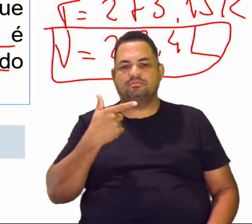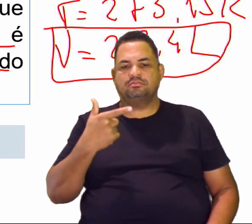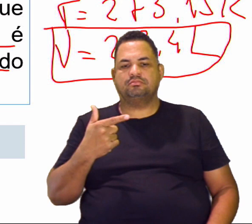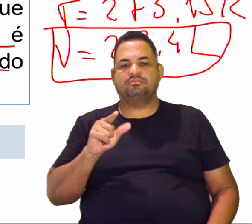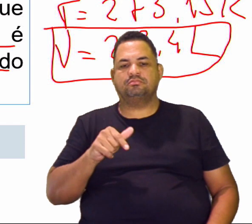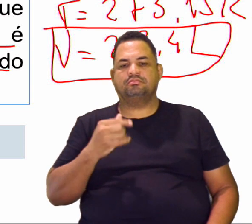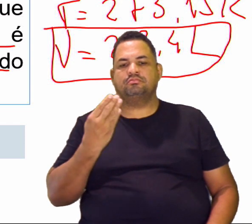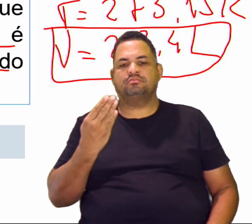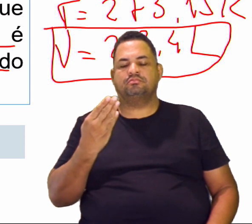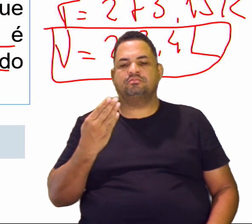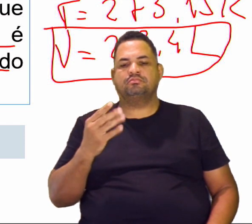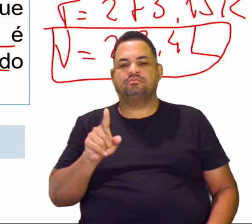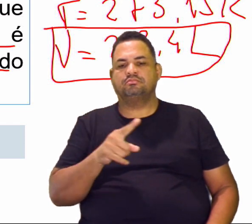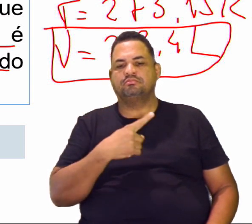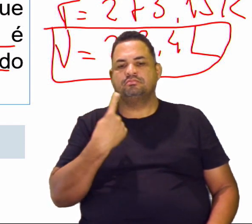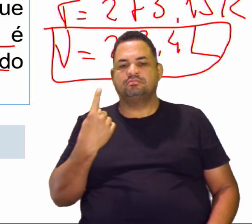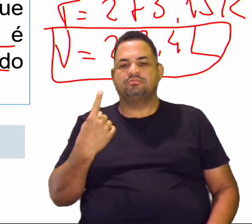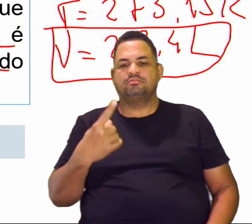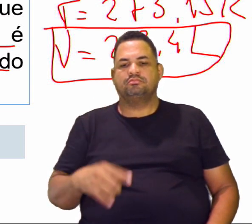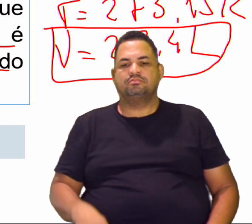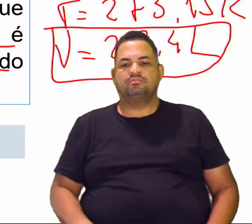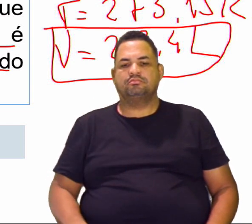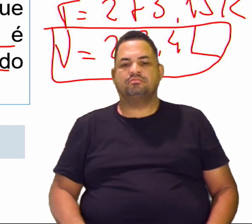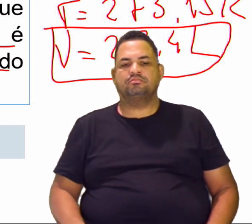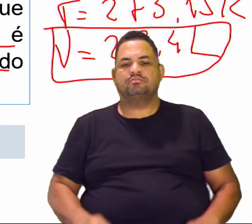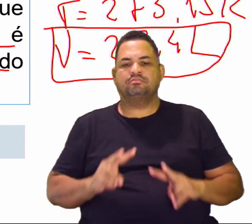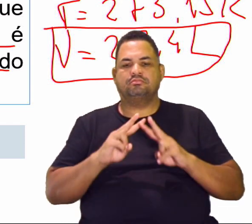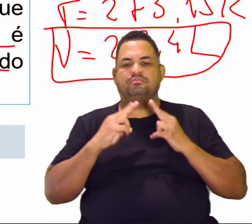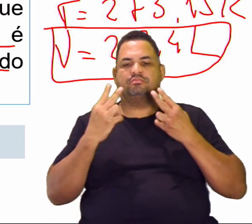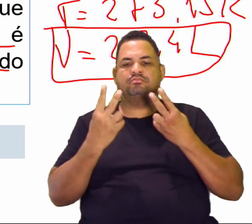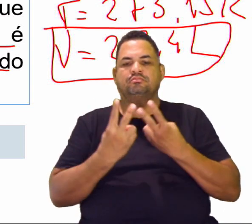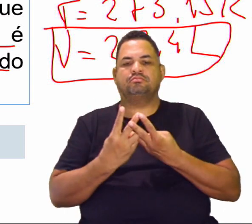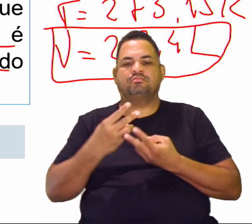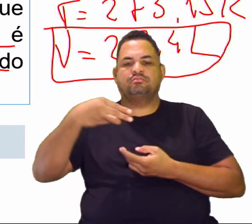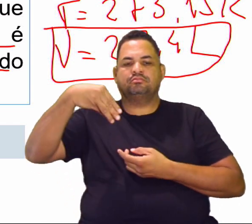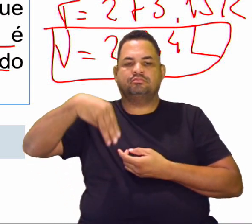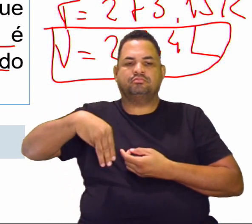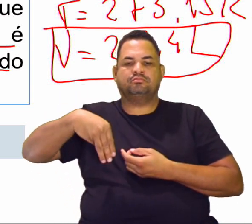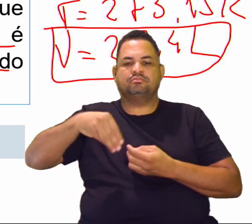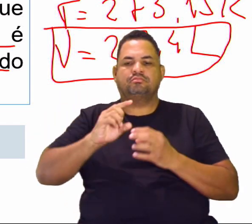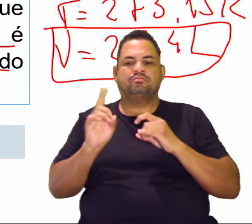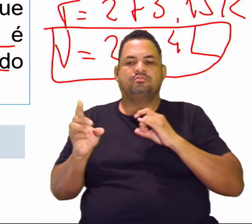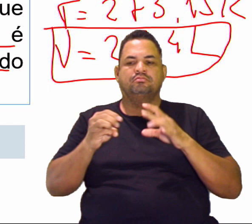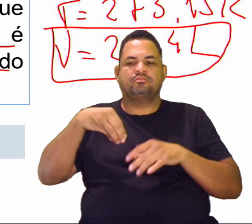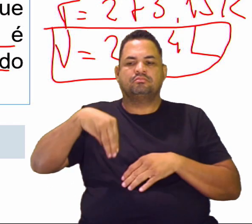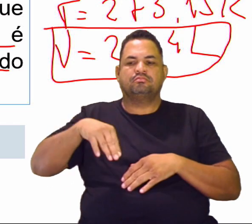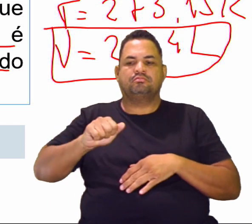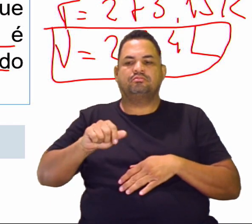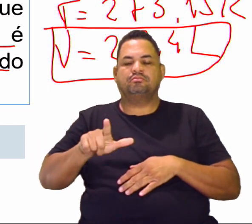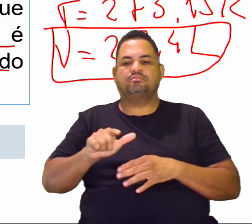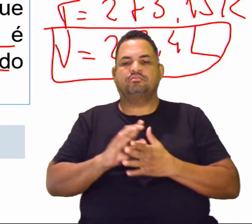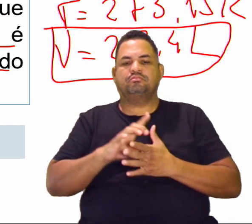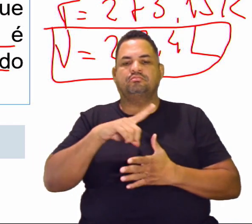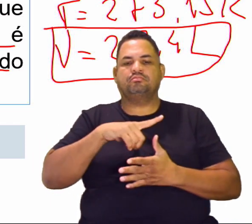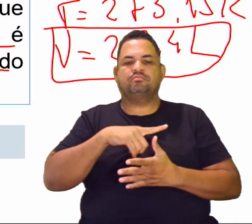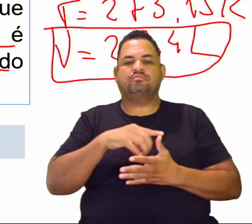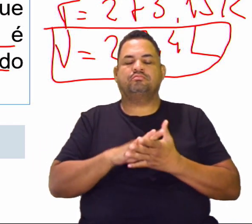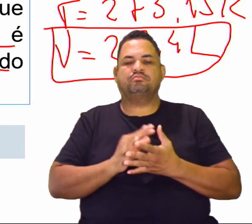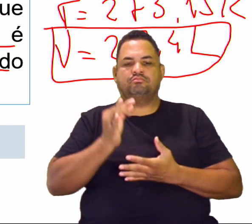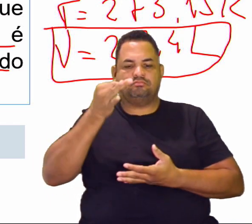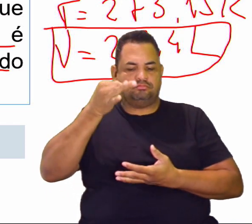22,4 é o que nós chamamos de volume molar, porque em cada mol existirá